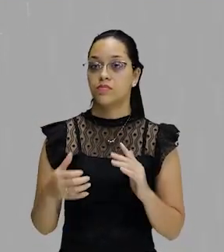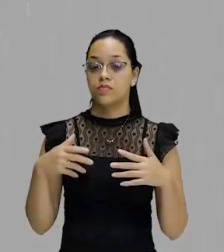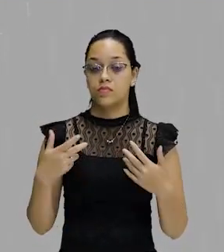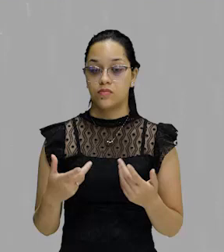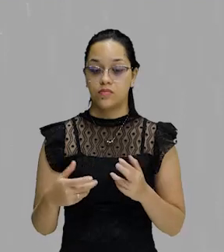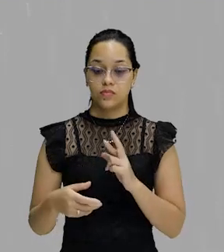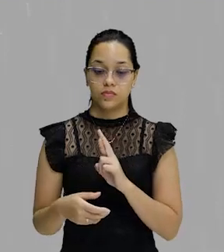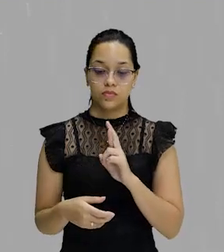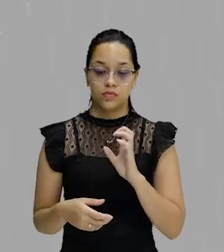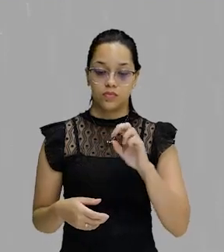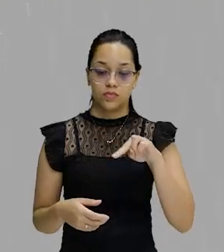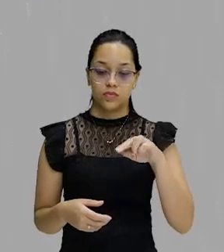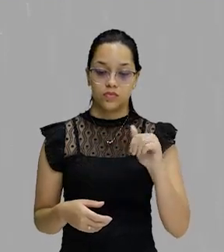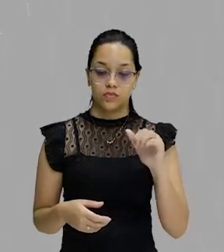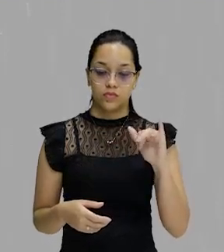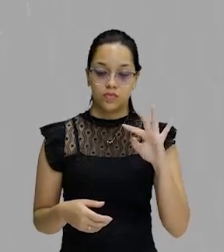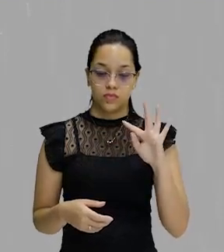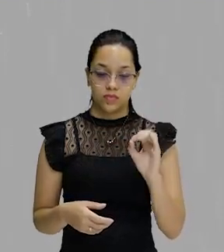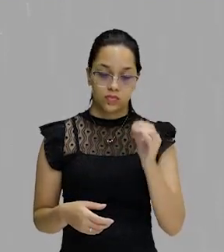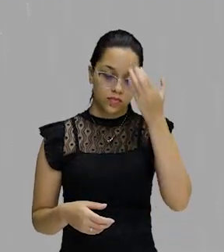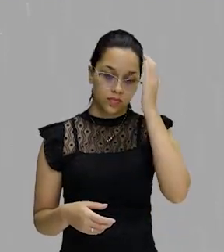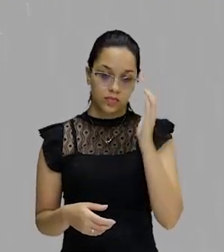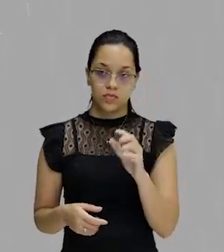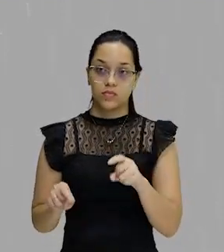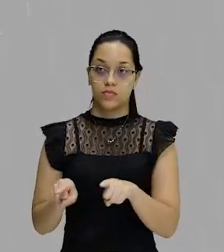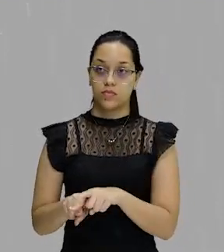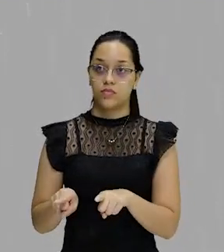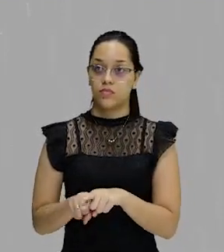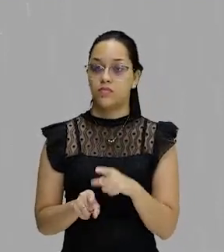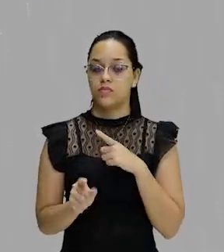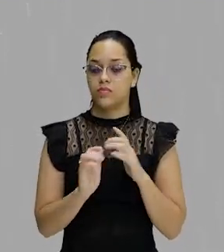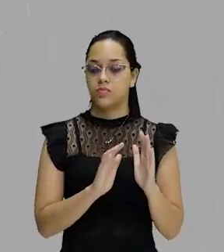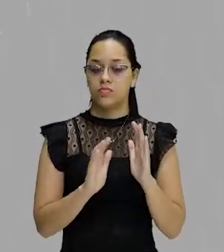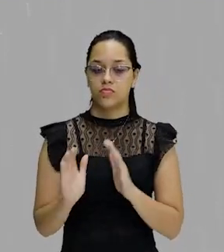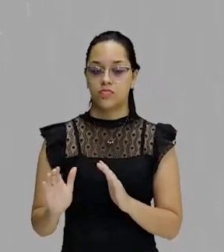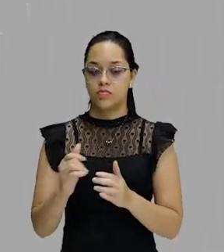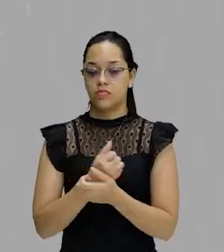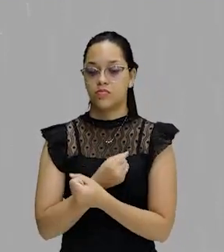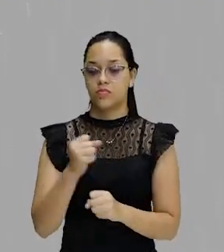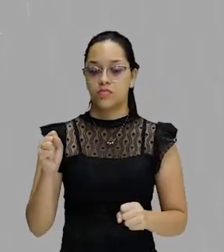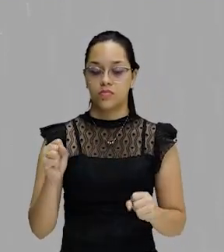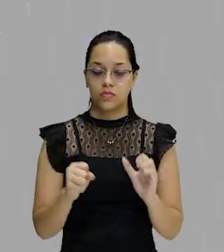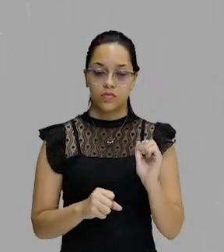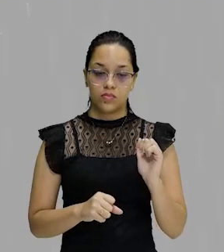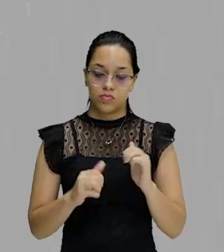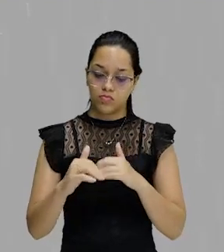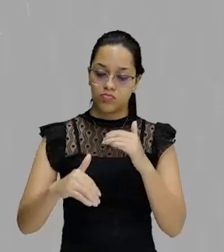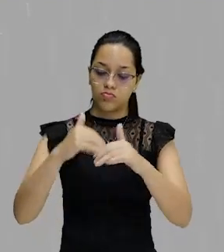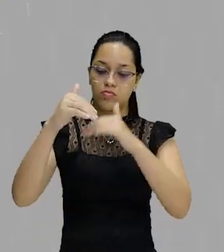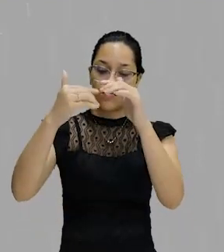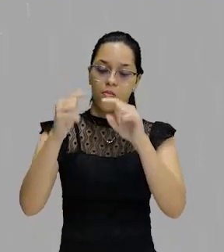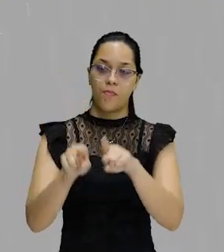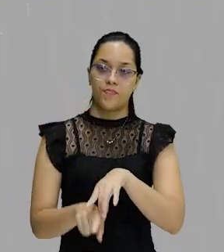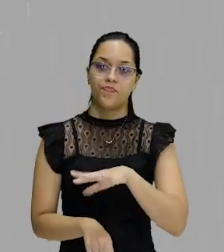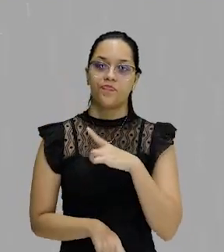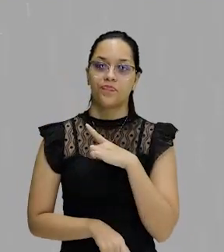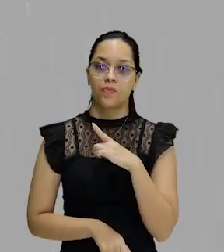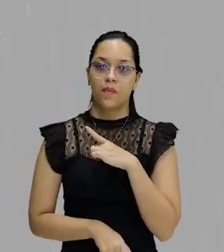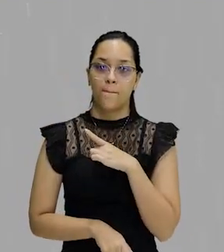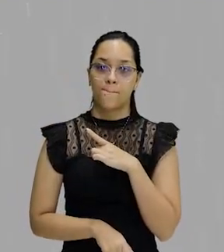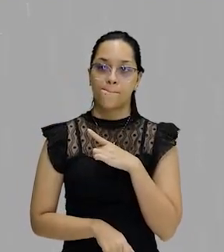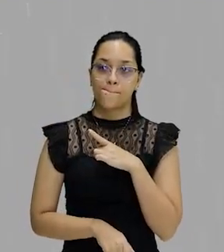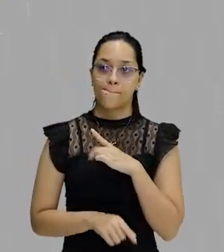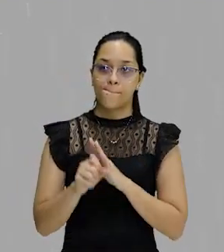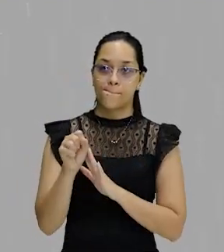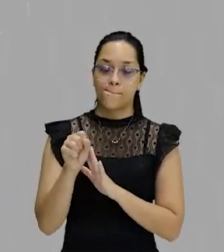Renascimento Cultural, que viveu o Quattrocento italiano como a fase do seu grande apogeu, que teria sido ali basicamente o